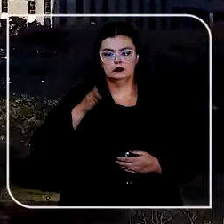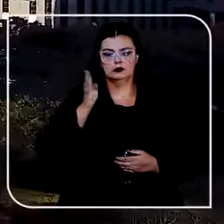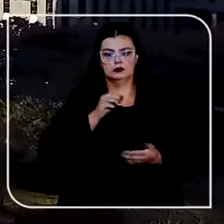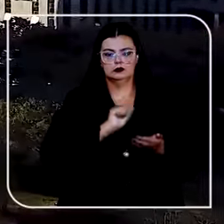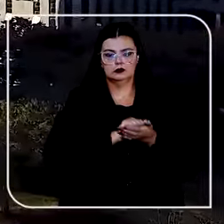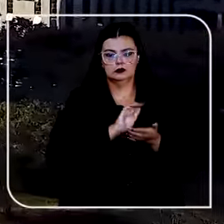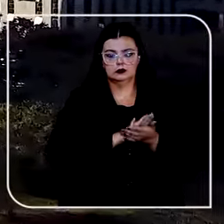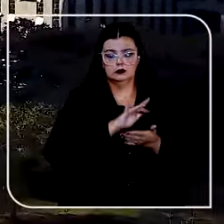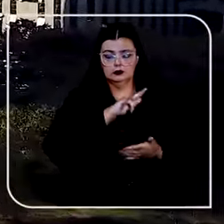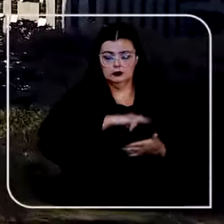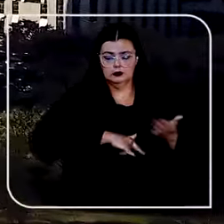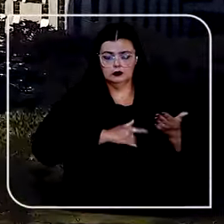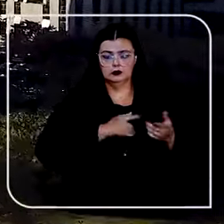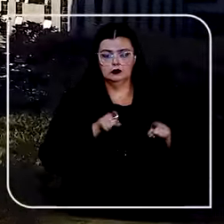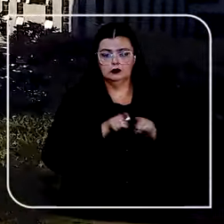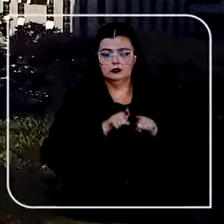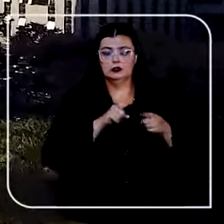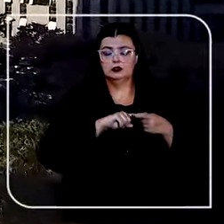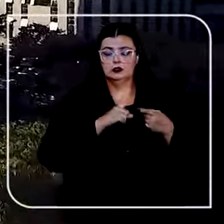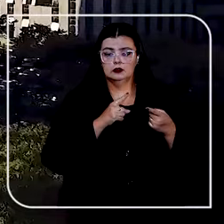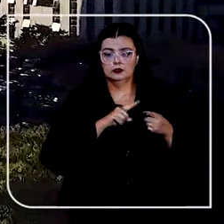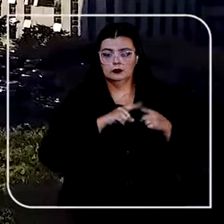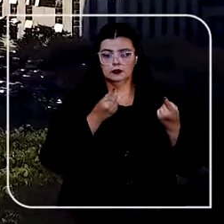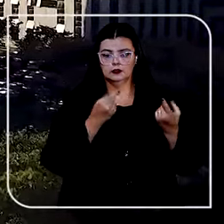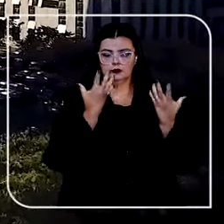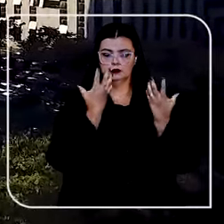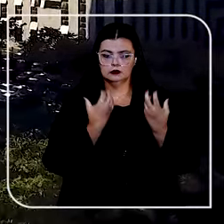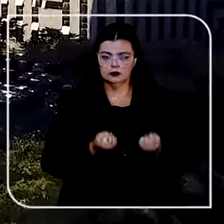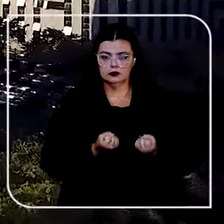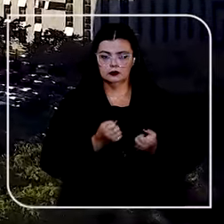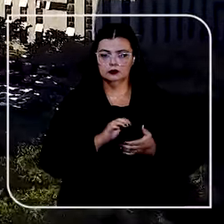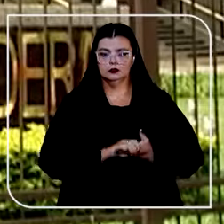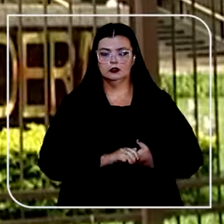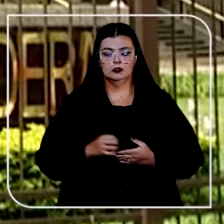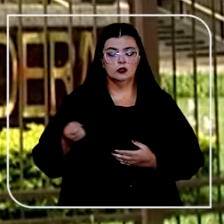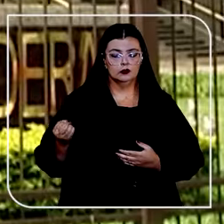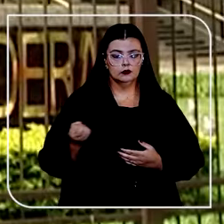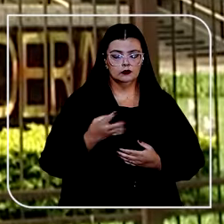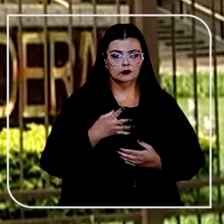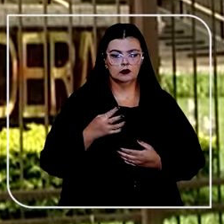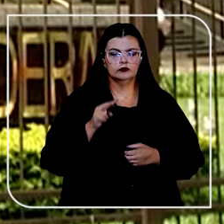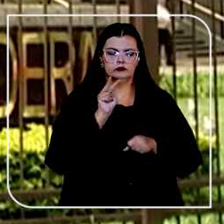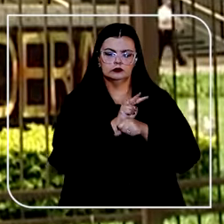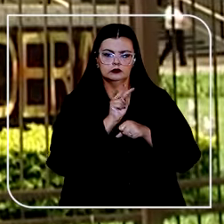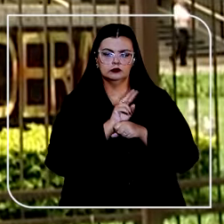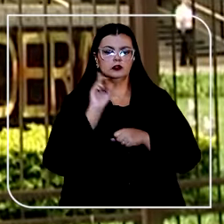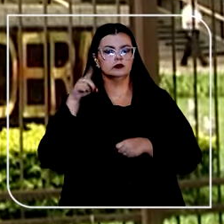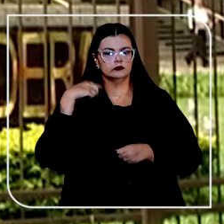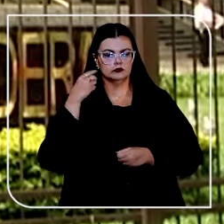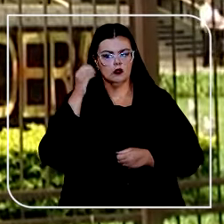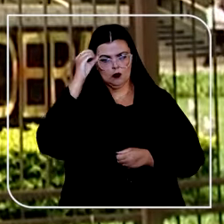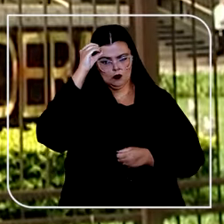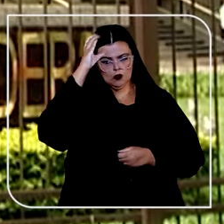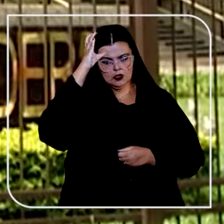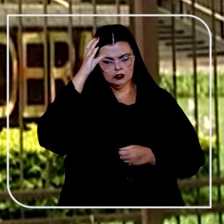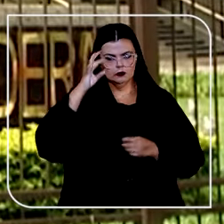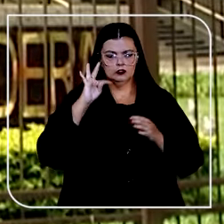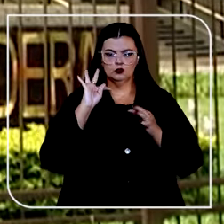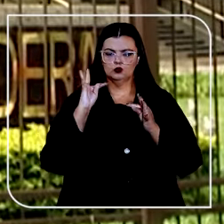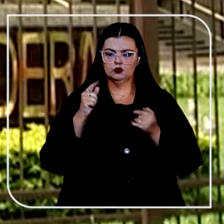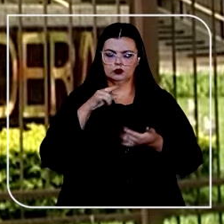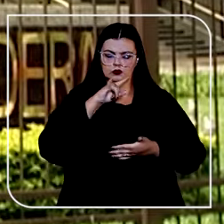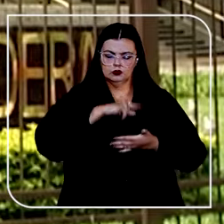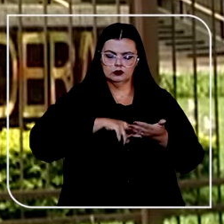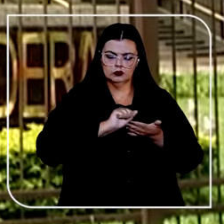nulidade na ação penal mas concedeu parcialmente ordem para que a nova defesa tivesse conhecimento de todos